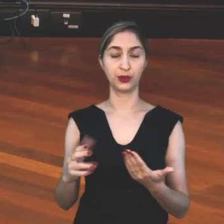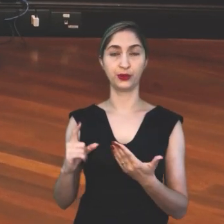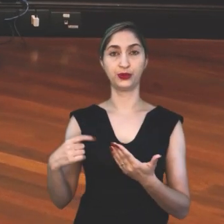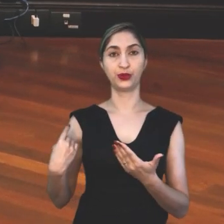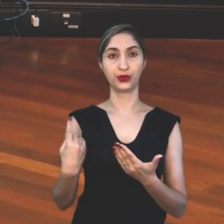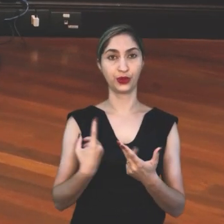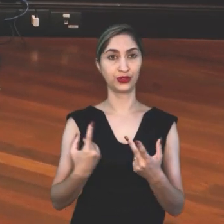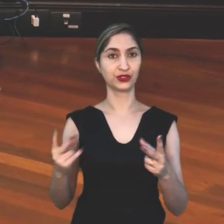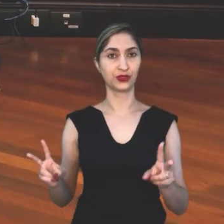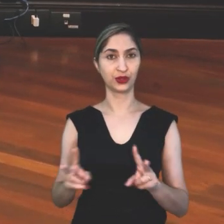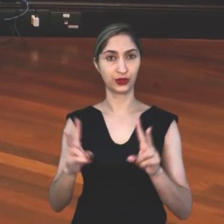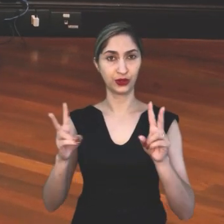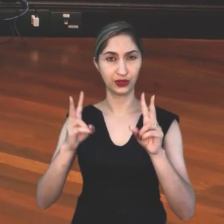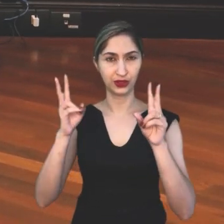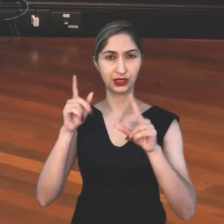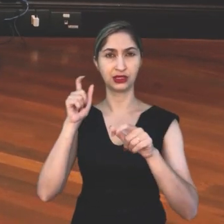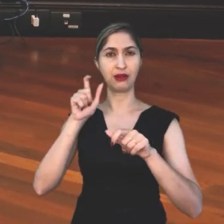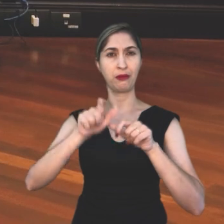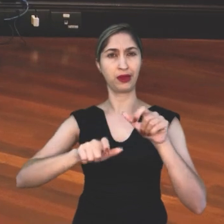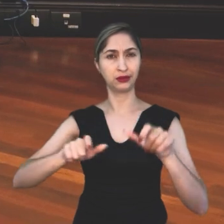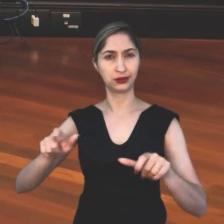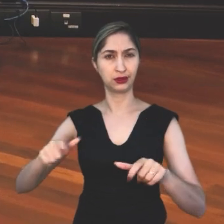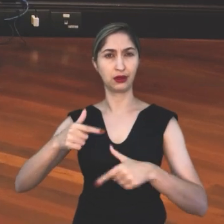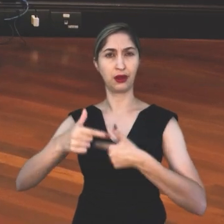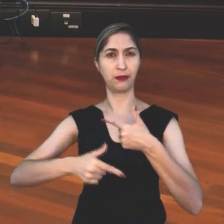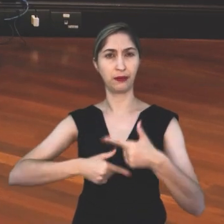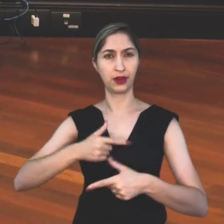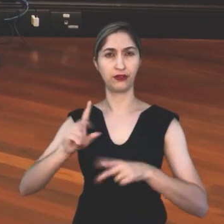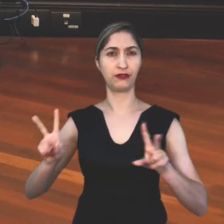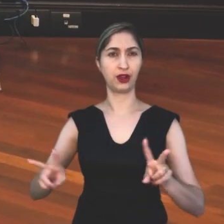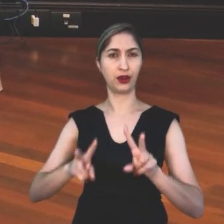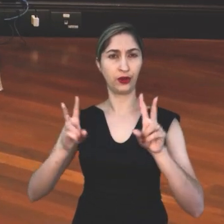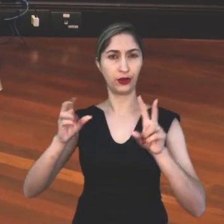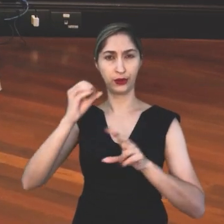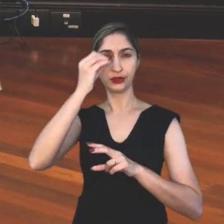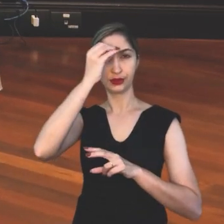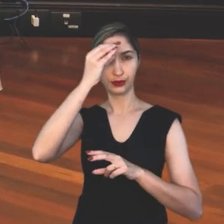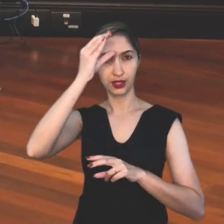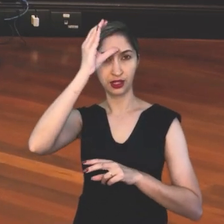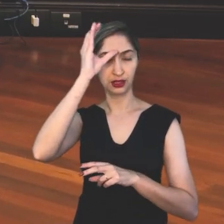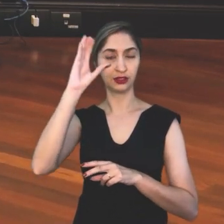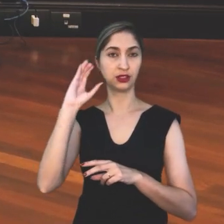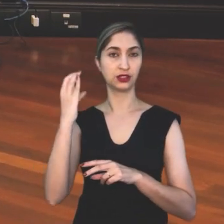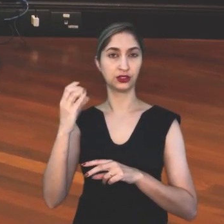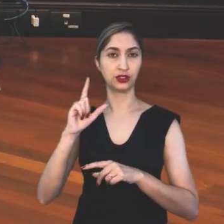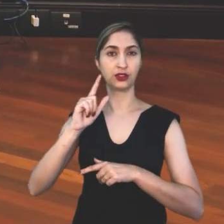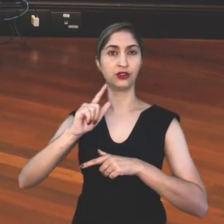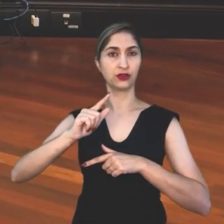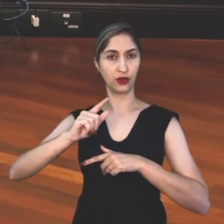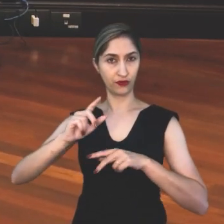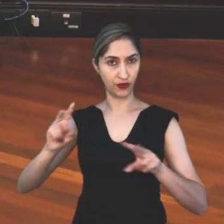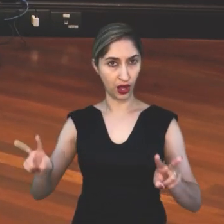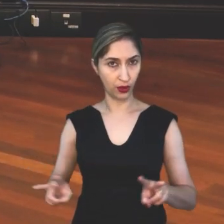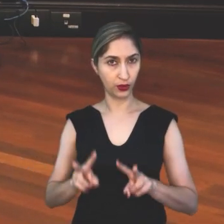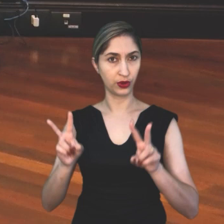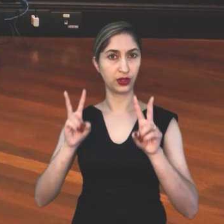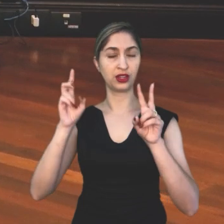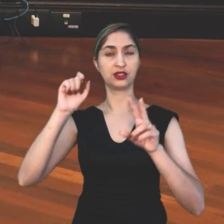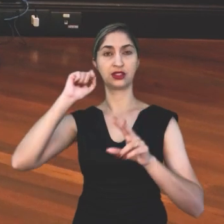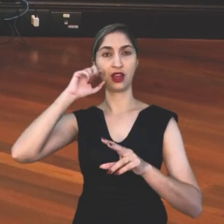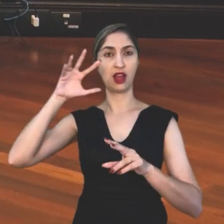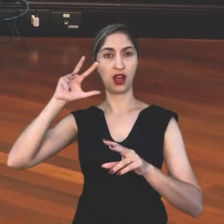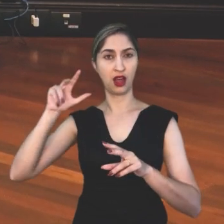essa discussão. Então, como a Adri falou, a gente vai valorizar a mão de obra, a gente vai valorizar o conhecimento científico, a gente vai valorizar